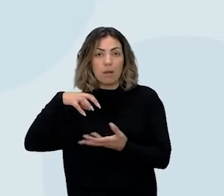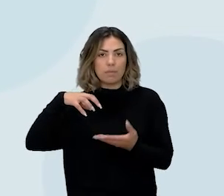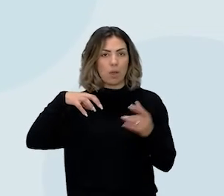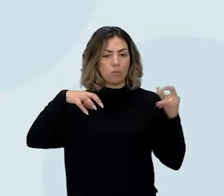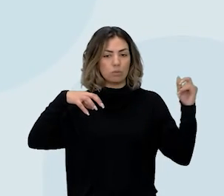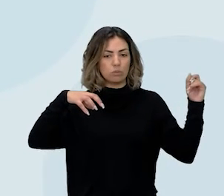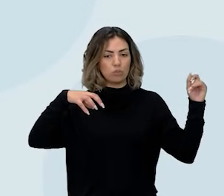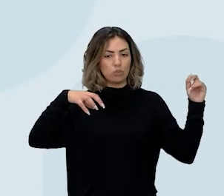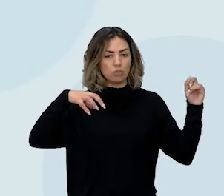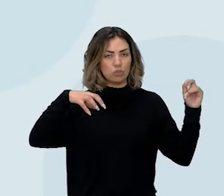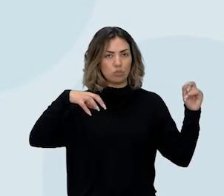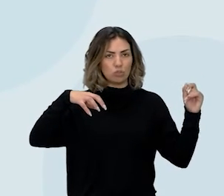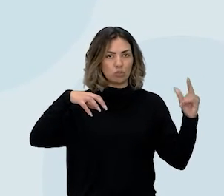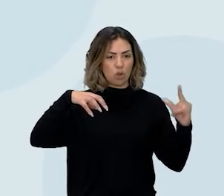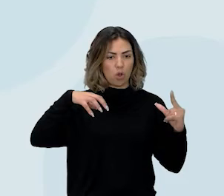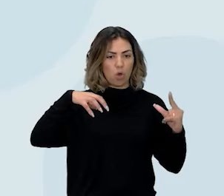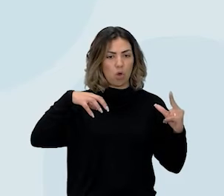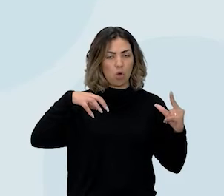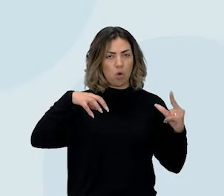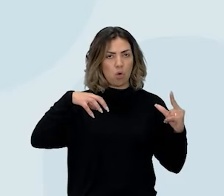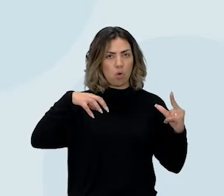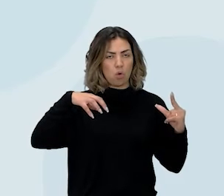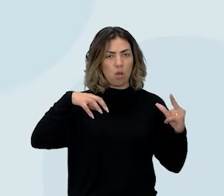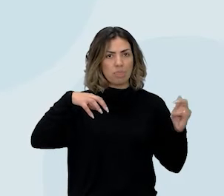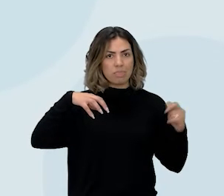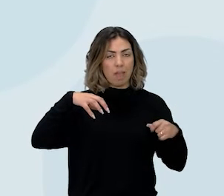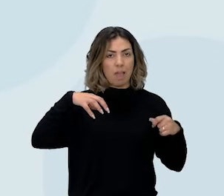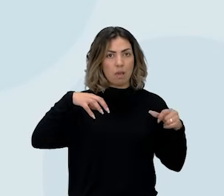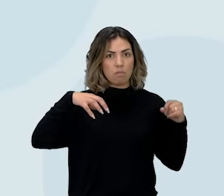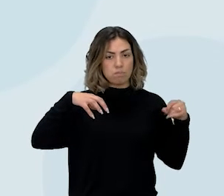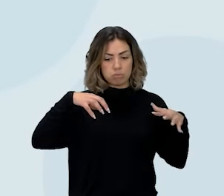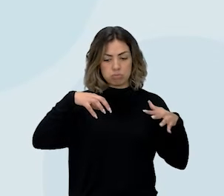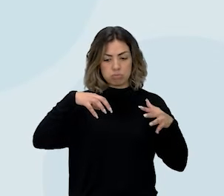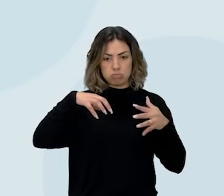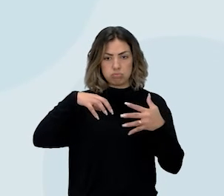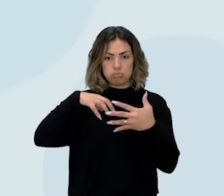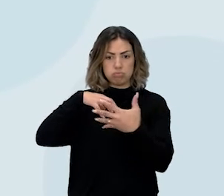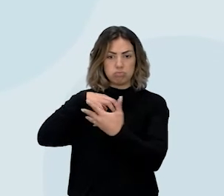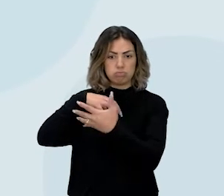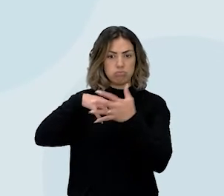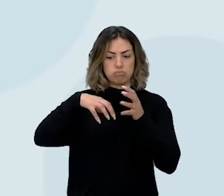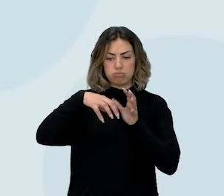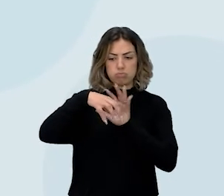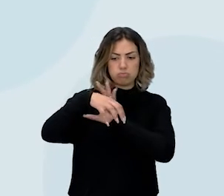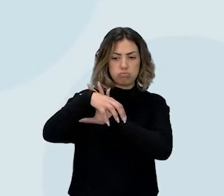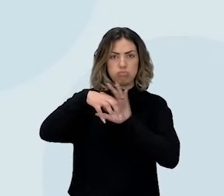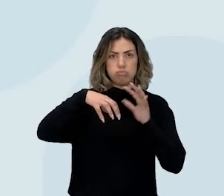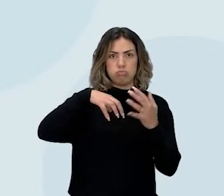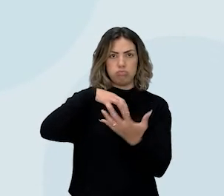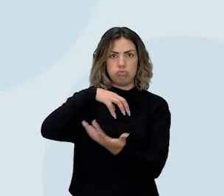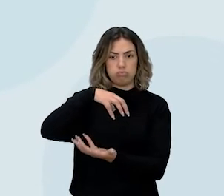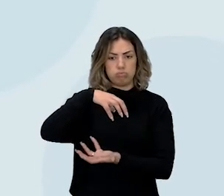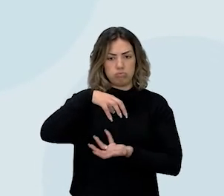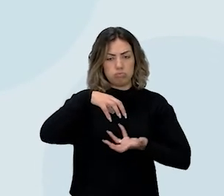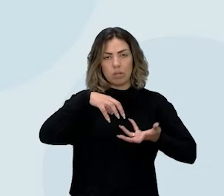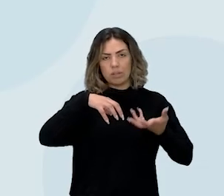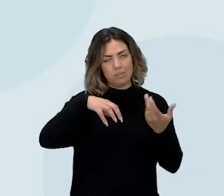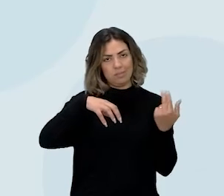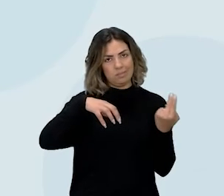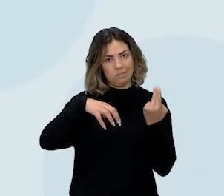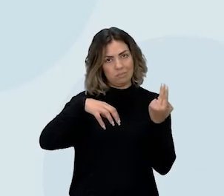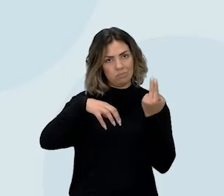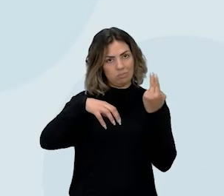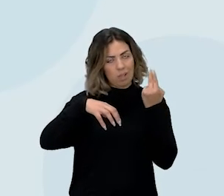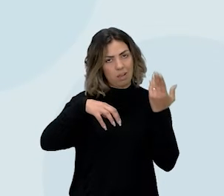do Sol não chegam igualmente, né, em todas as regiões aí onde tem o continente da Terra, tá